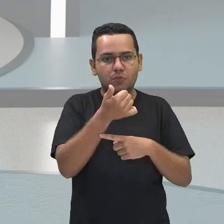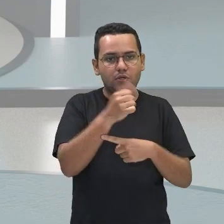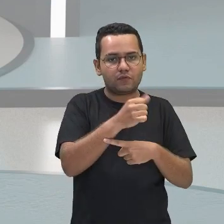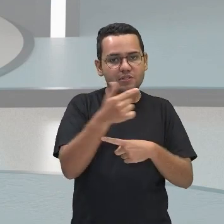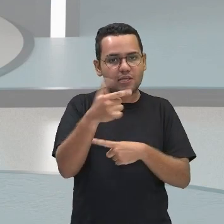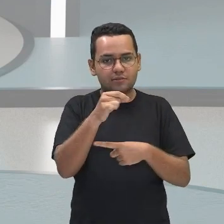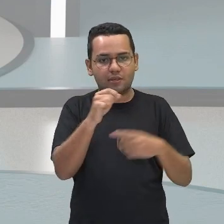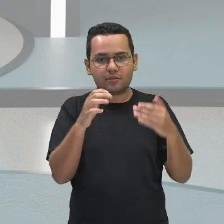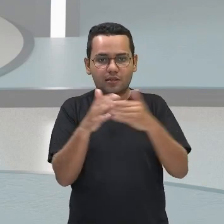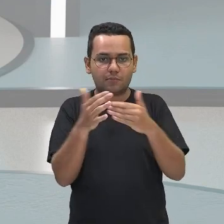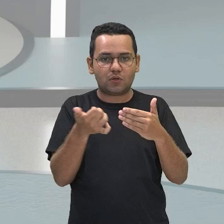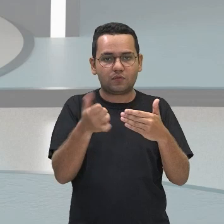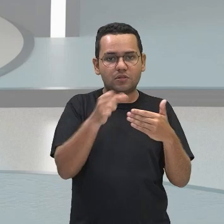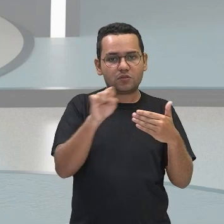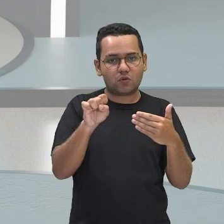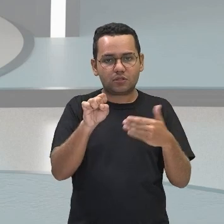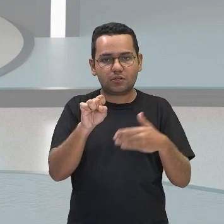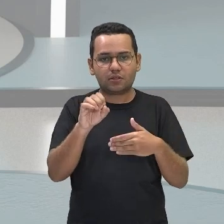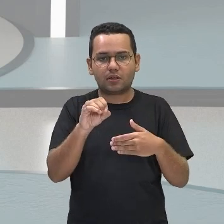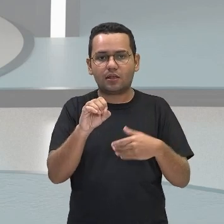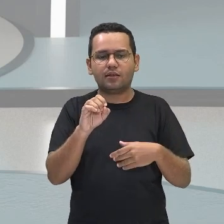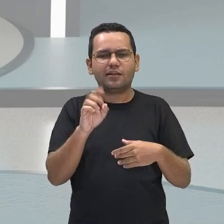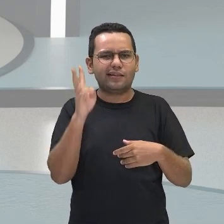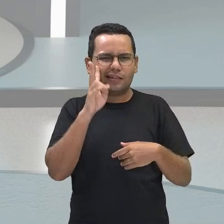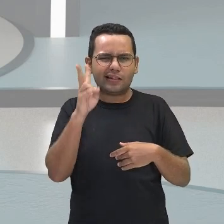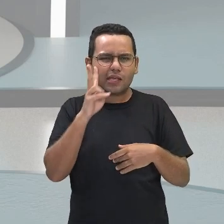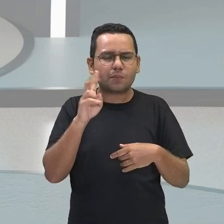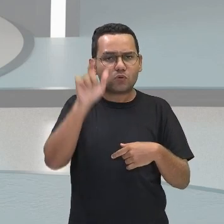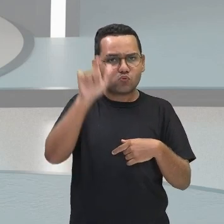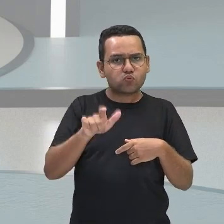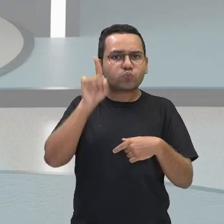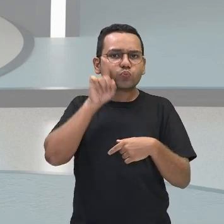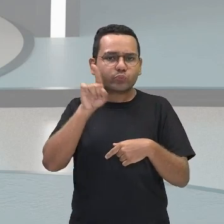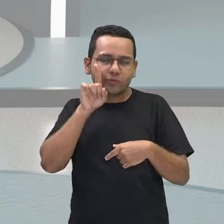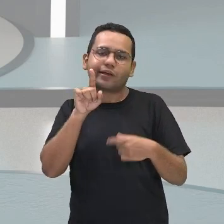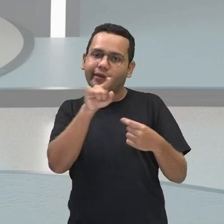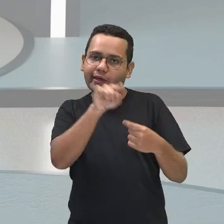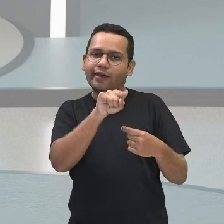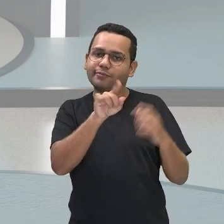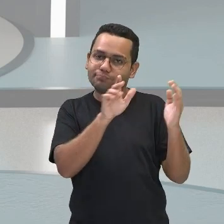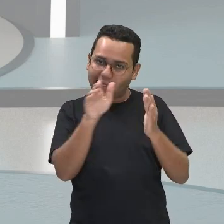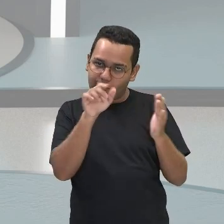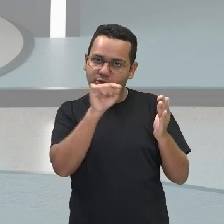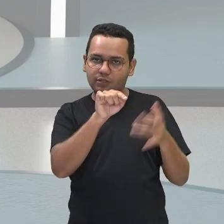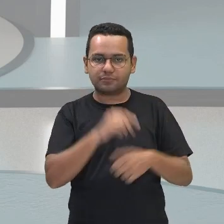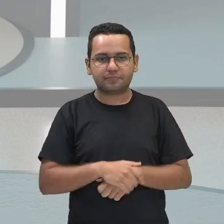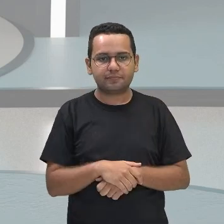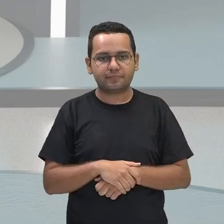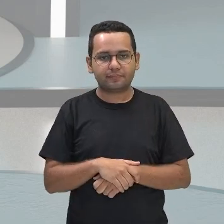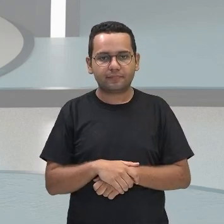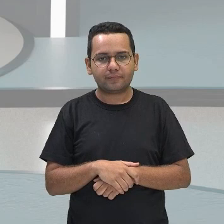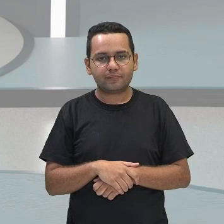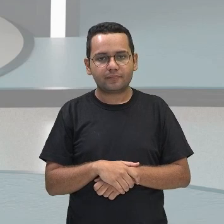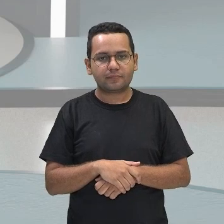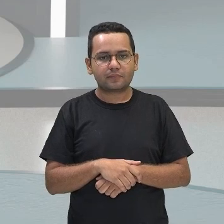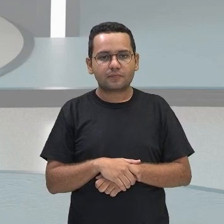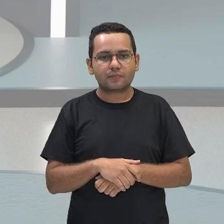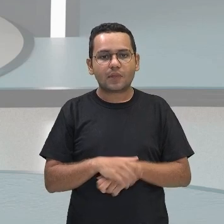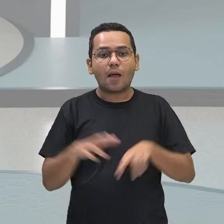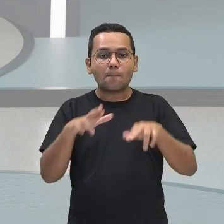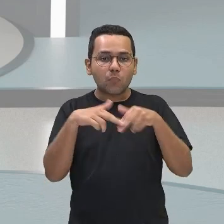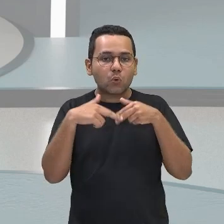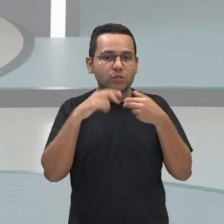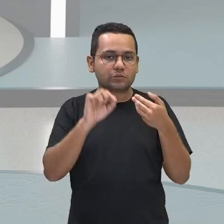100 metros rasos que eu falei. Foi então que uma iniciativa liderada, né, pela COI estabeleceu a